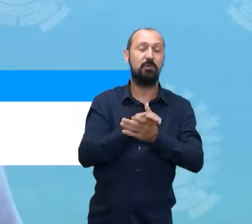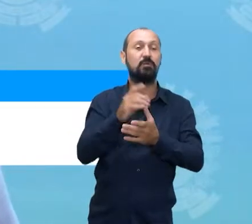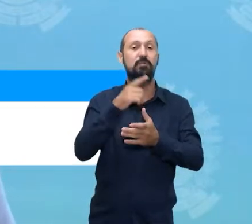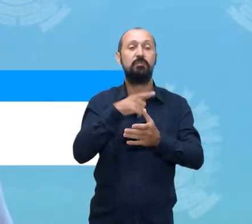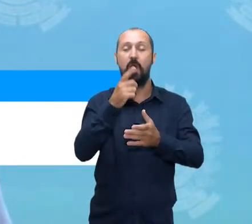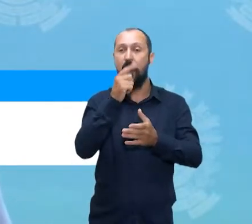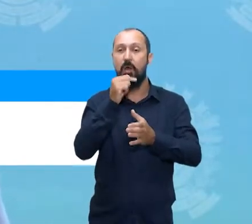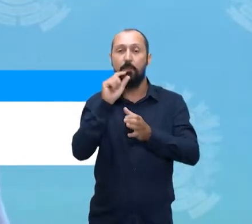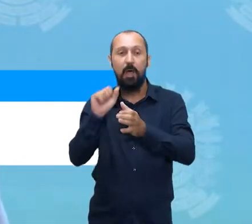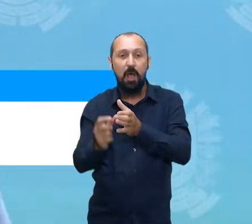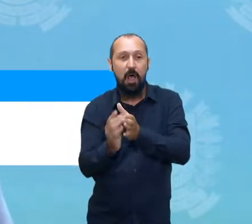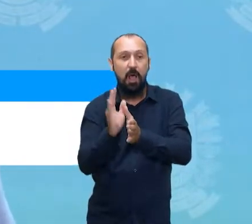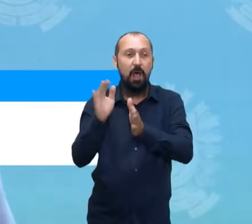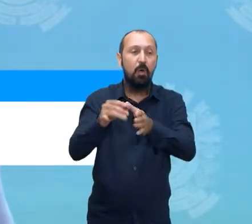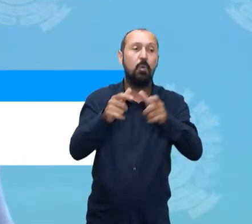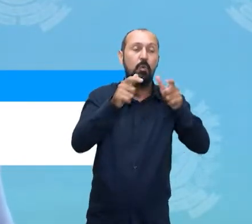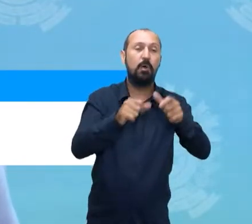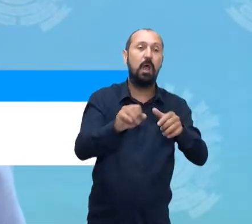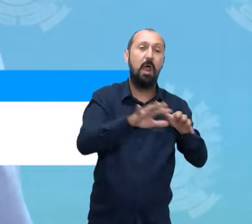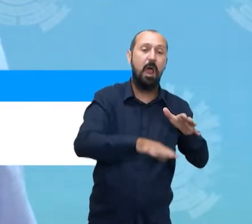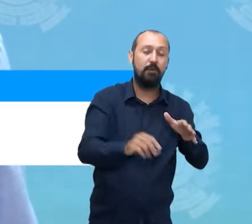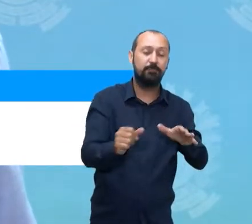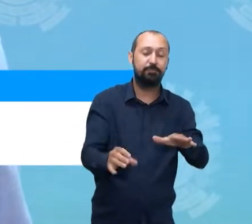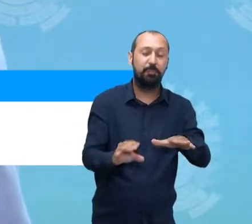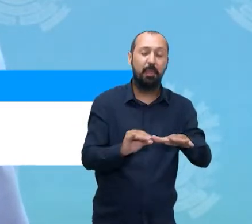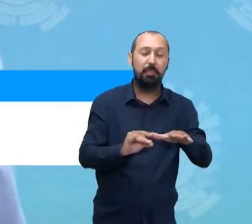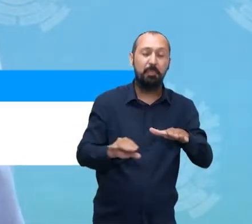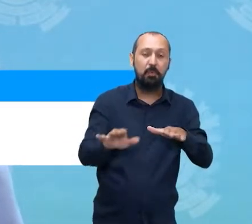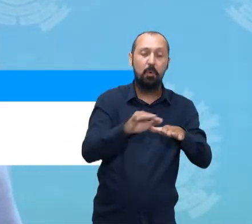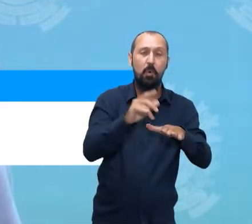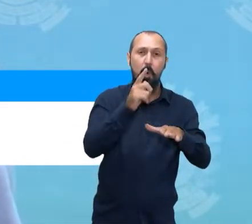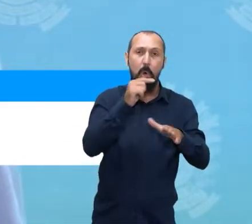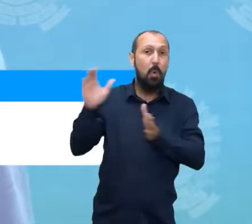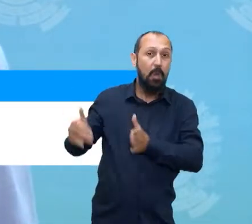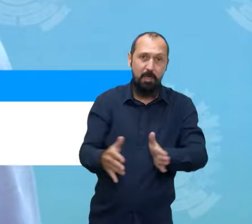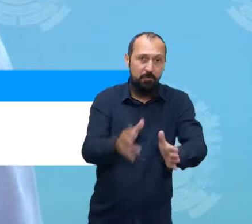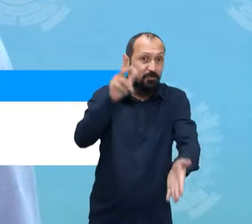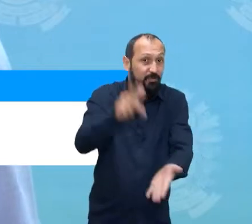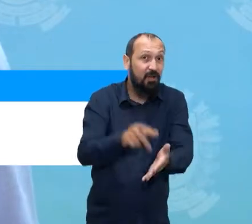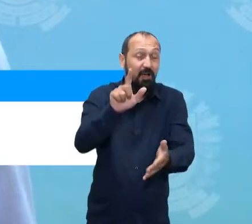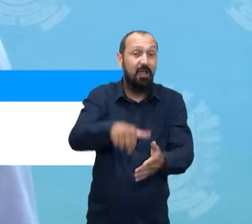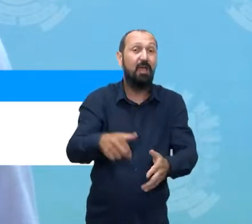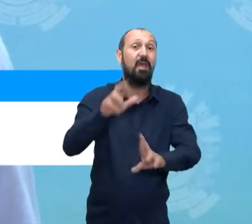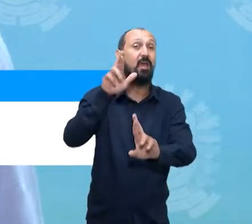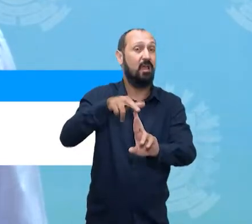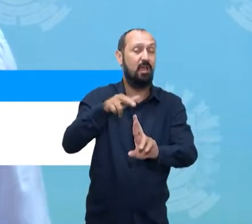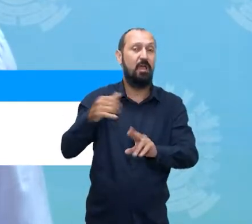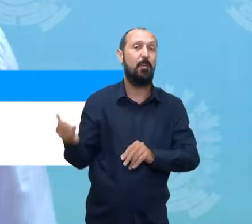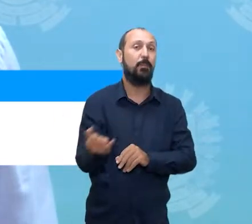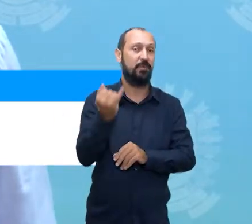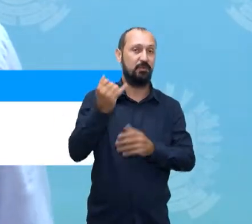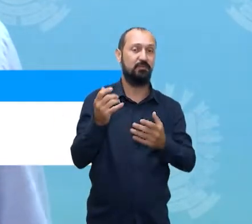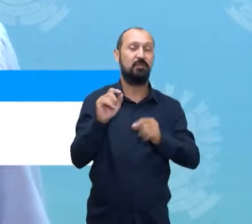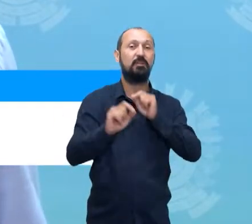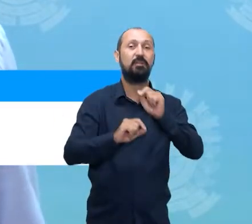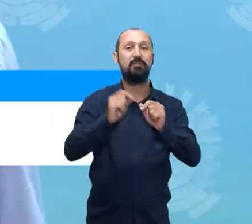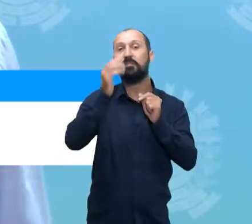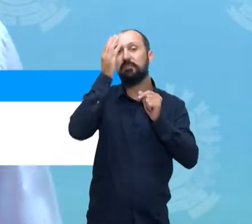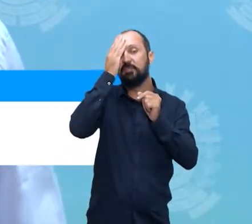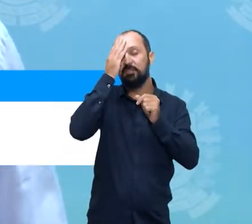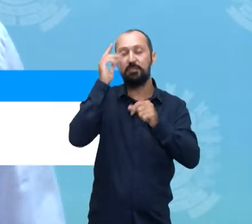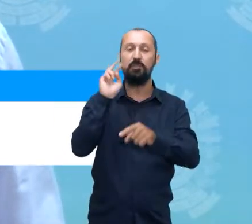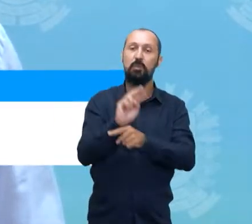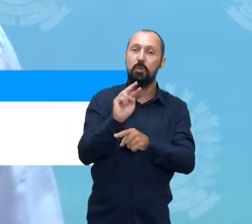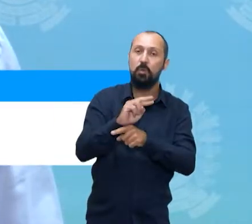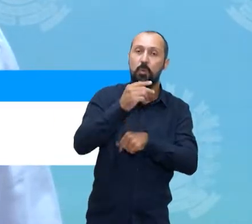tivermos uma nascente, se nós tivermos uma área úmida, se nós tivermos o próprio rio, nós estamos em uma área de relevância, algo importante que nós sabemos